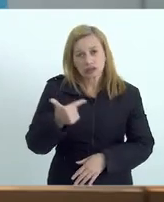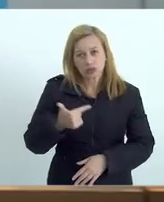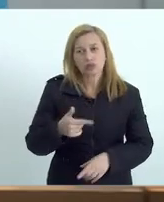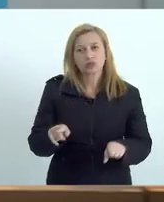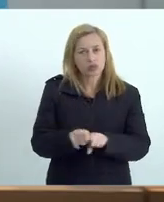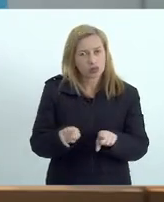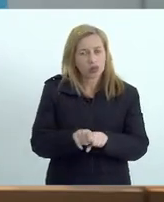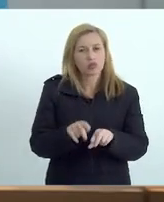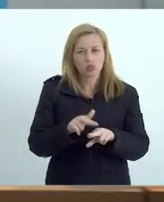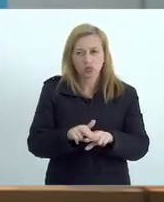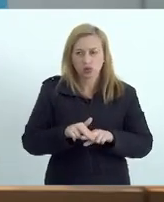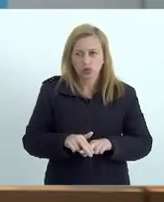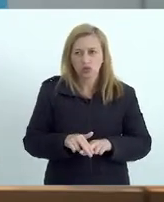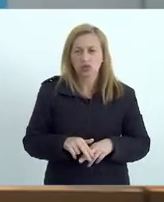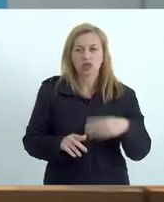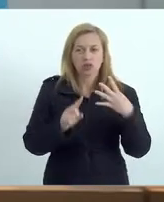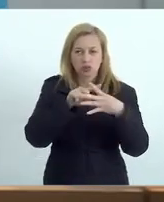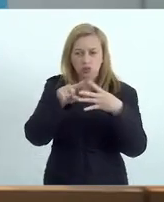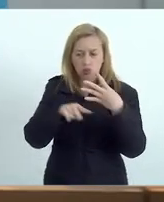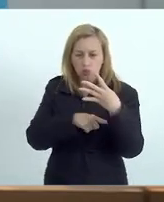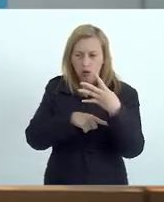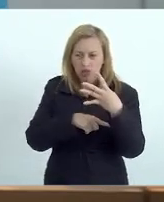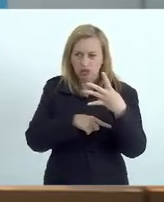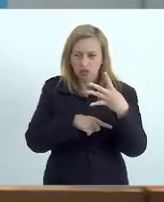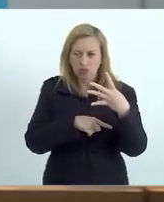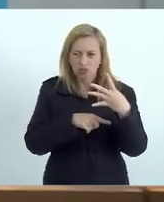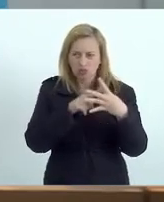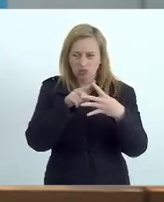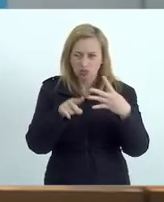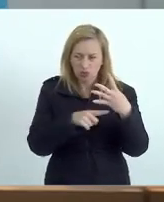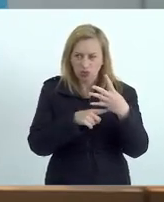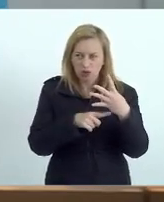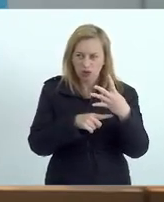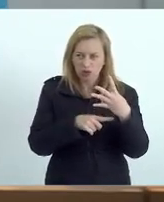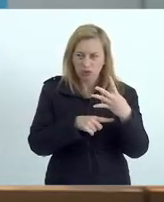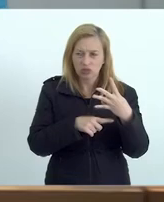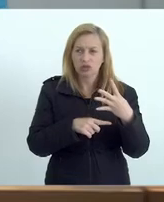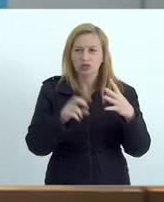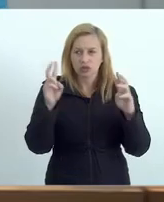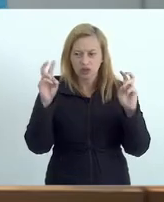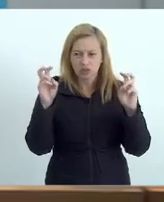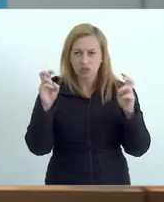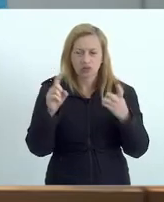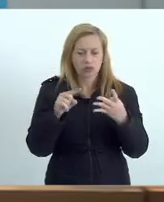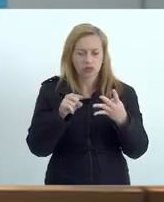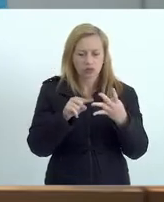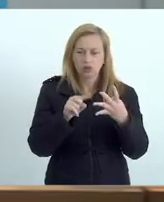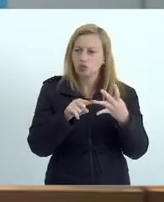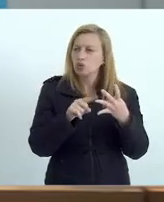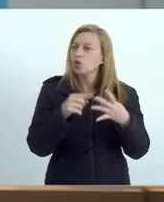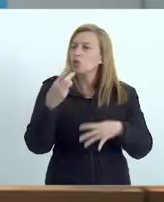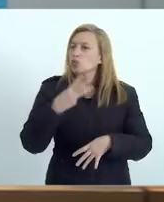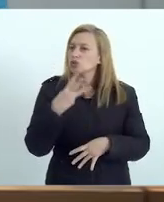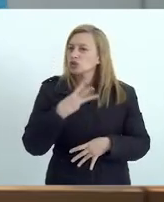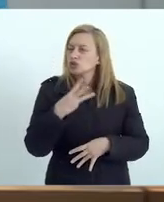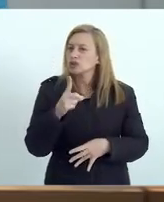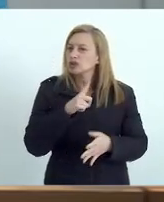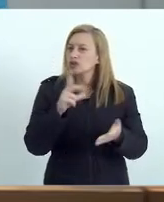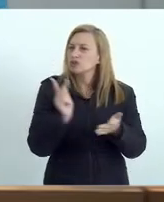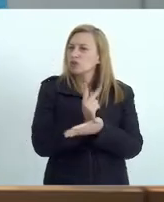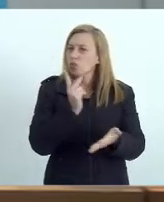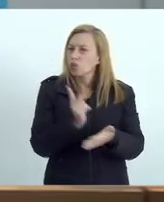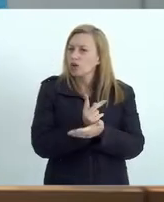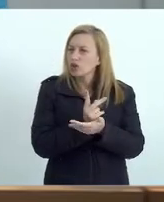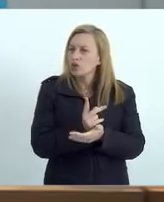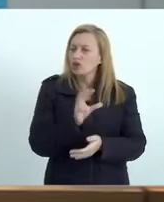fato então nós temos quatro fatos distintos é o terceiro fato é que houve um